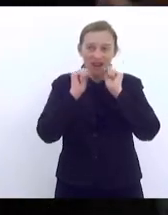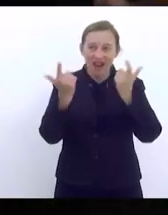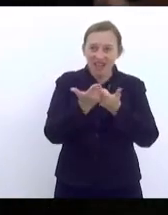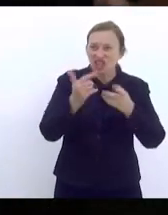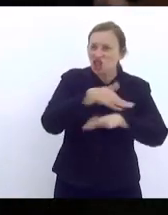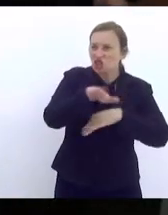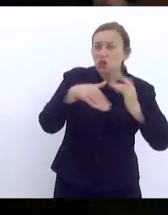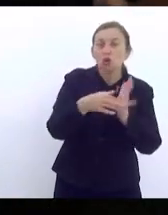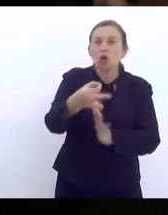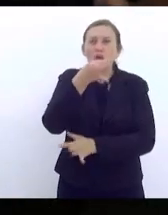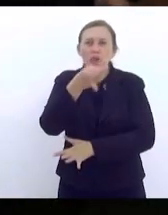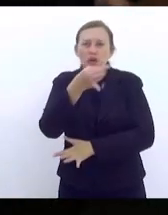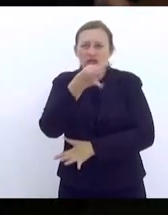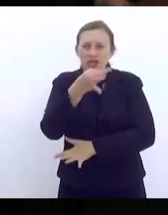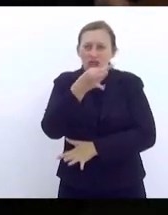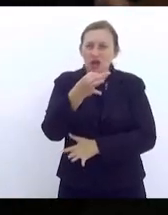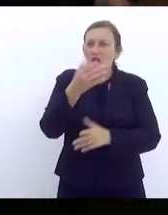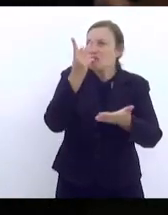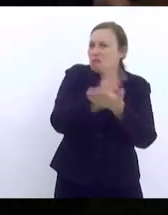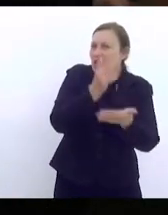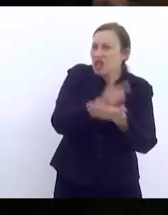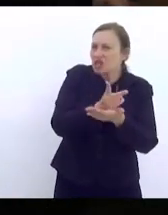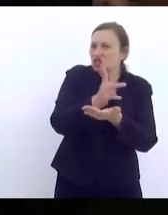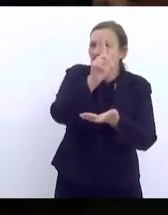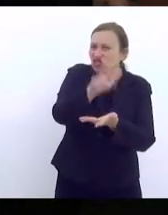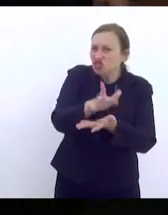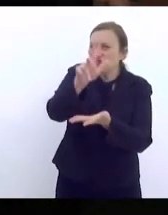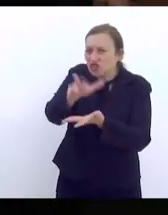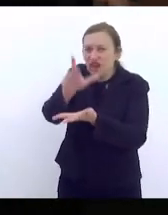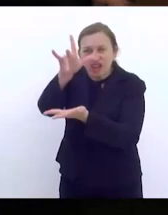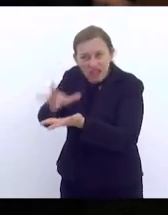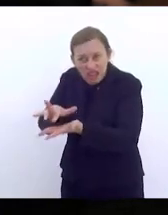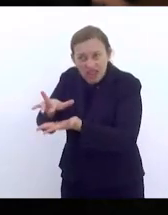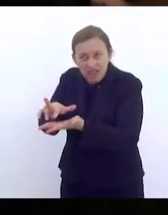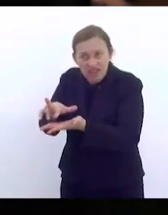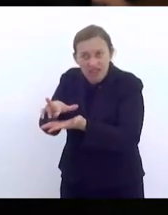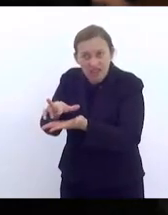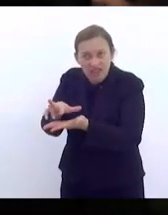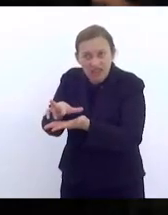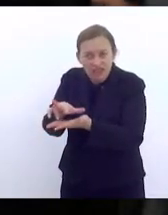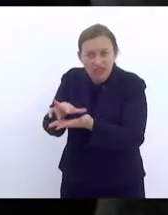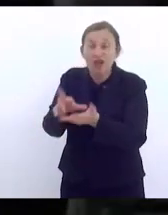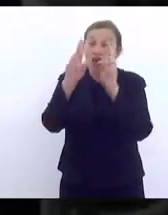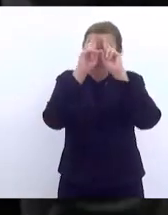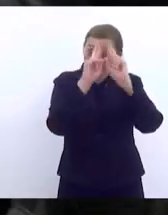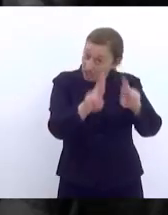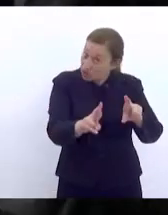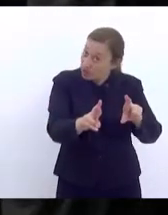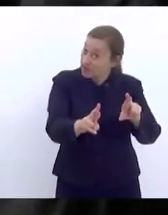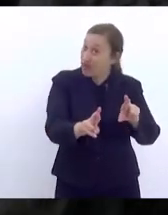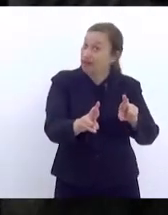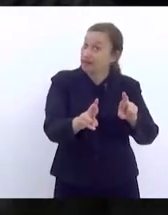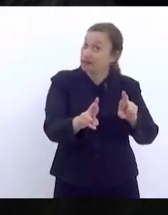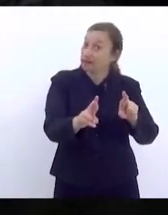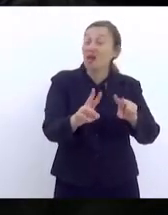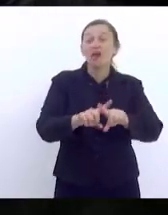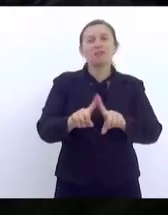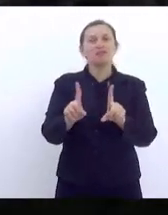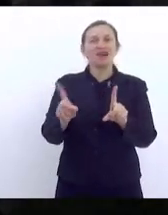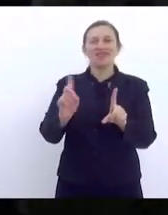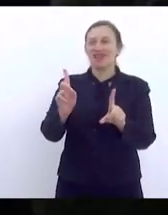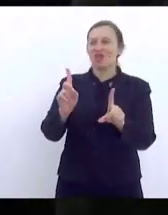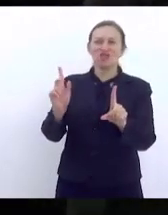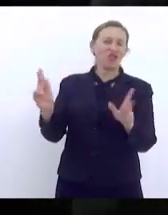todas as opiniões ainda que discordantes e divergentes sejam respeitadas mas não